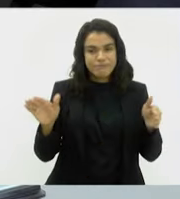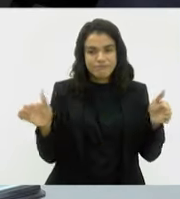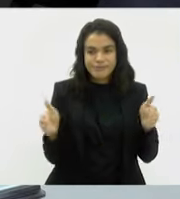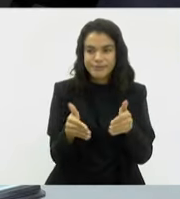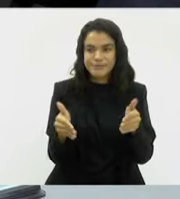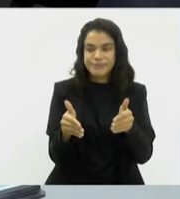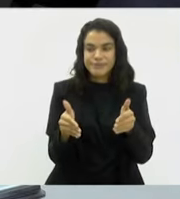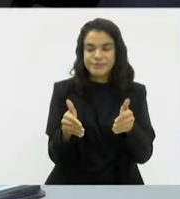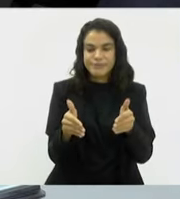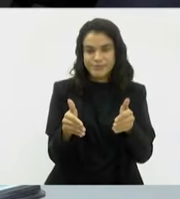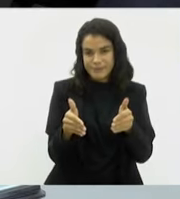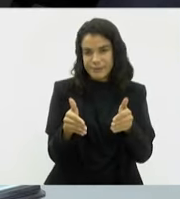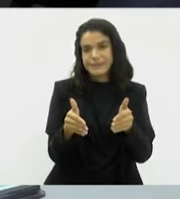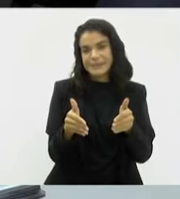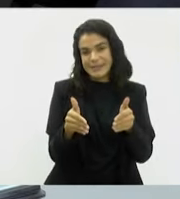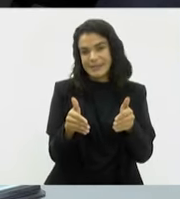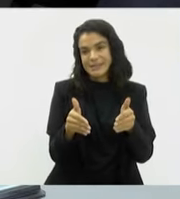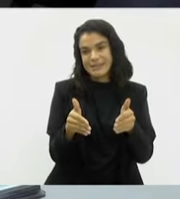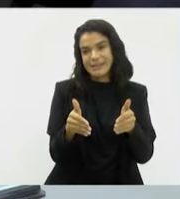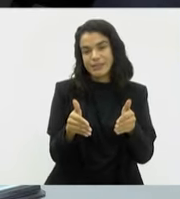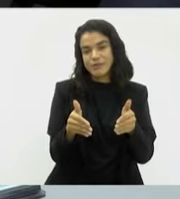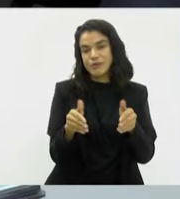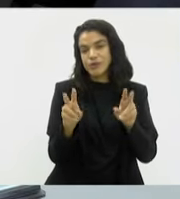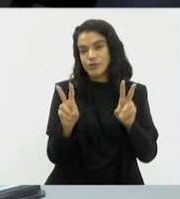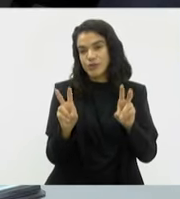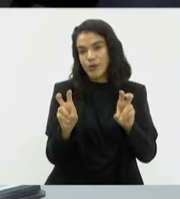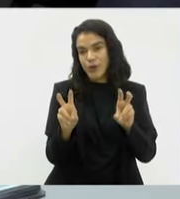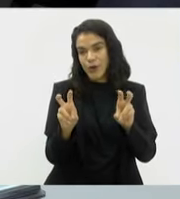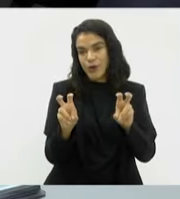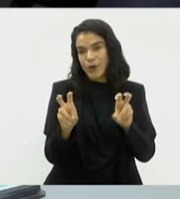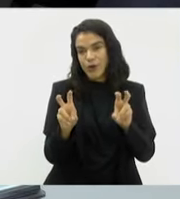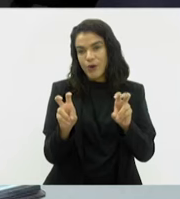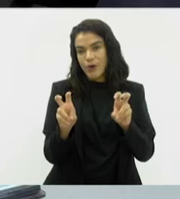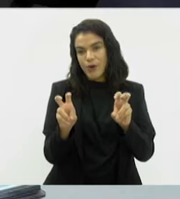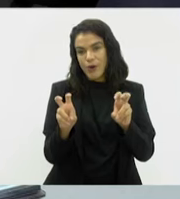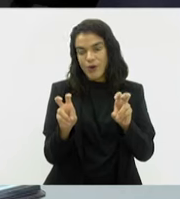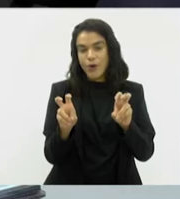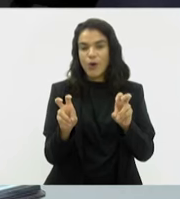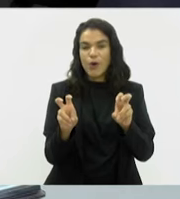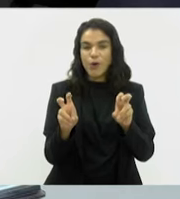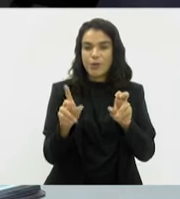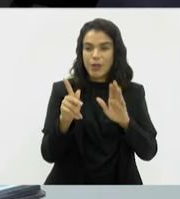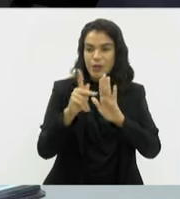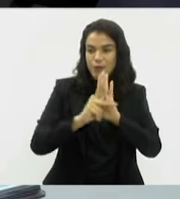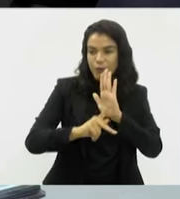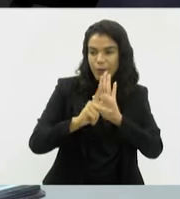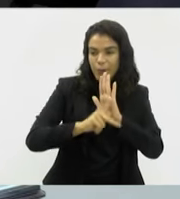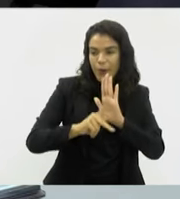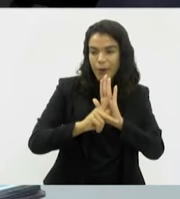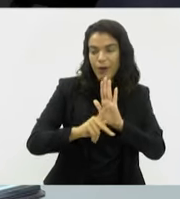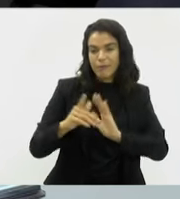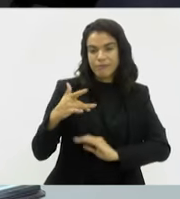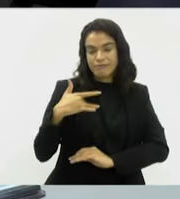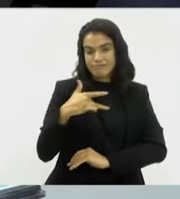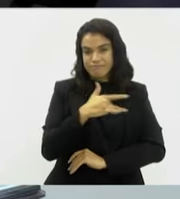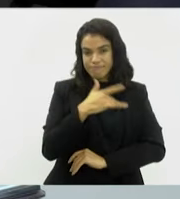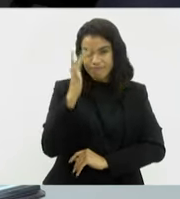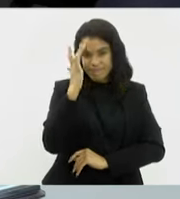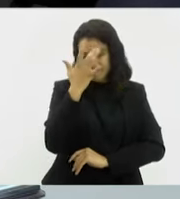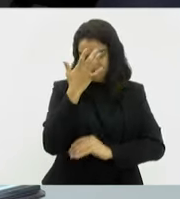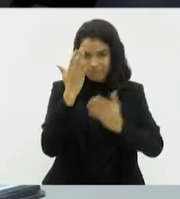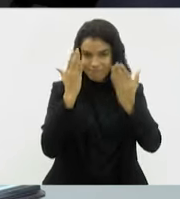é acometido também, né, pela questão desse programa, a saúde mental,